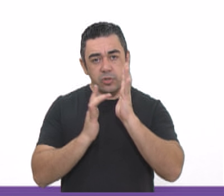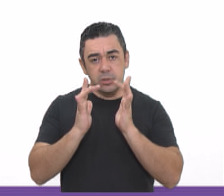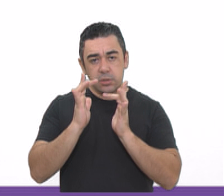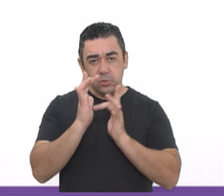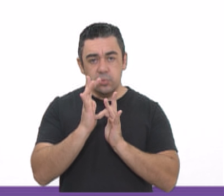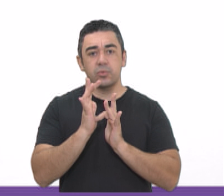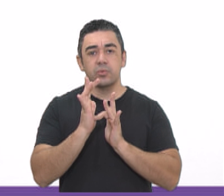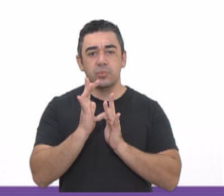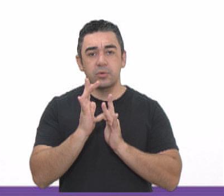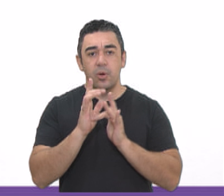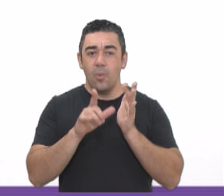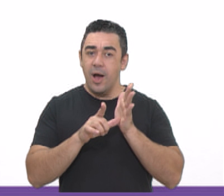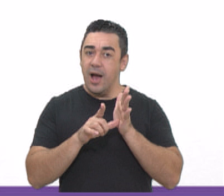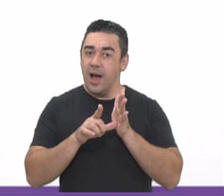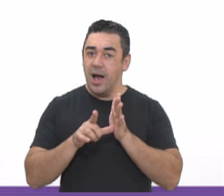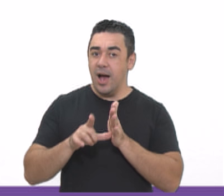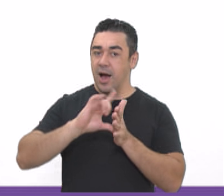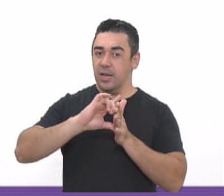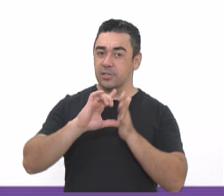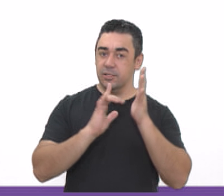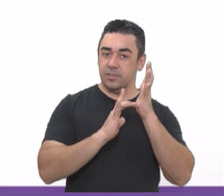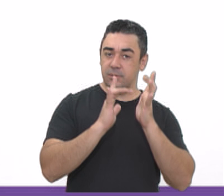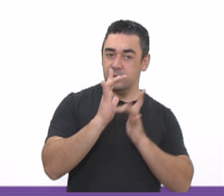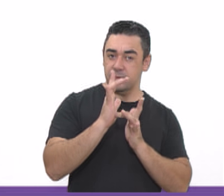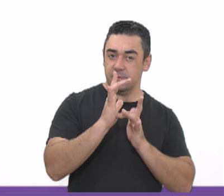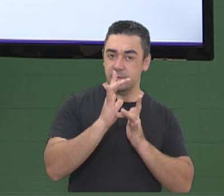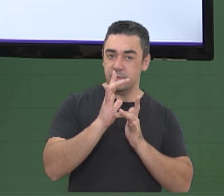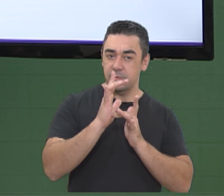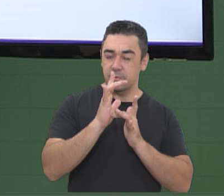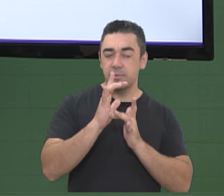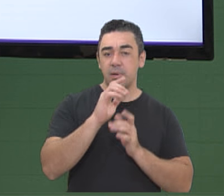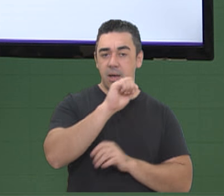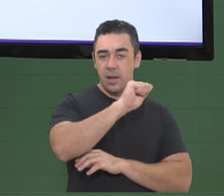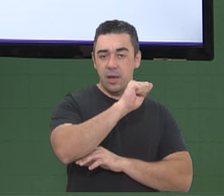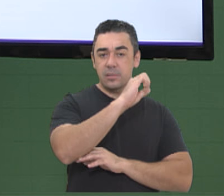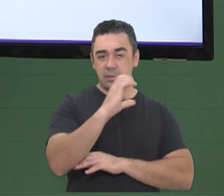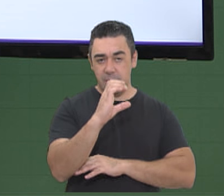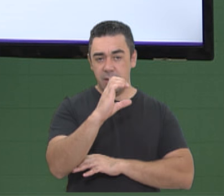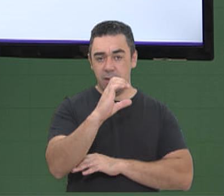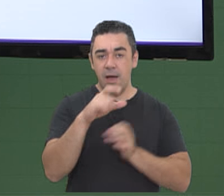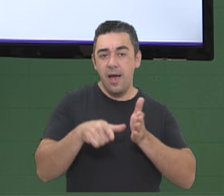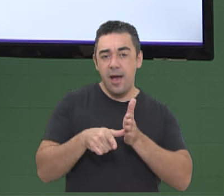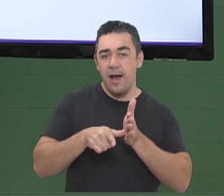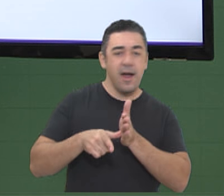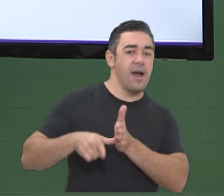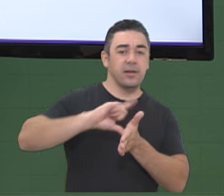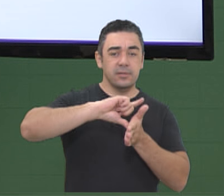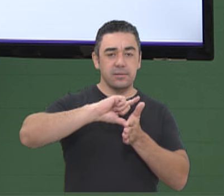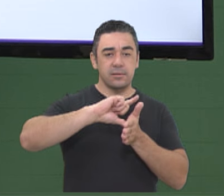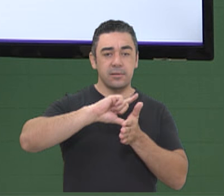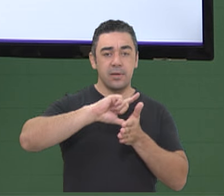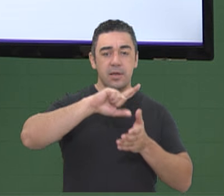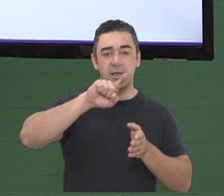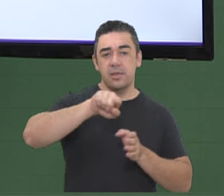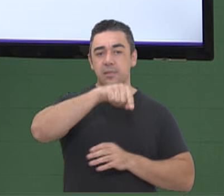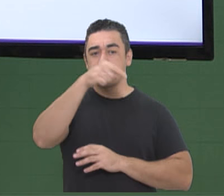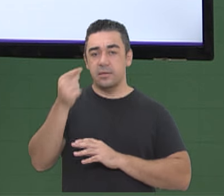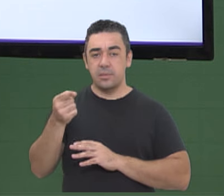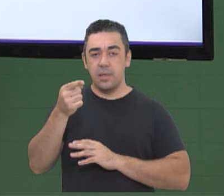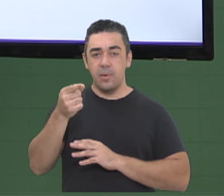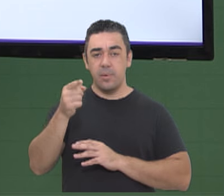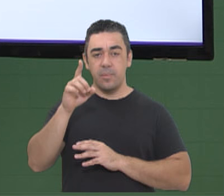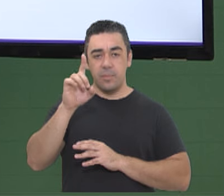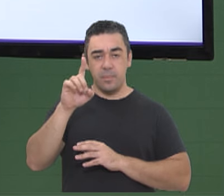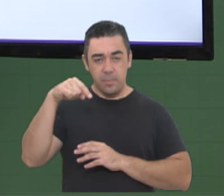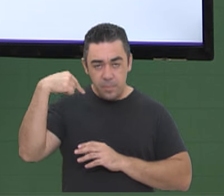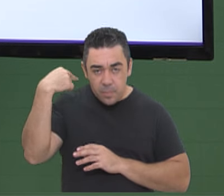Então, antes do nascimento de Cristo, a gente conta como antes da era cristã. Depois do nascimento de